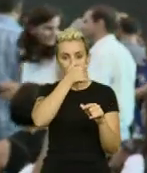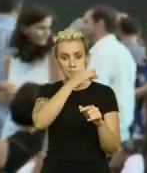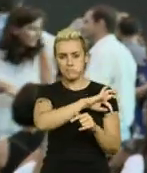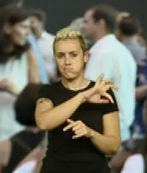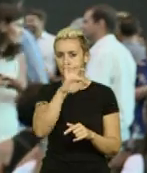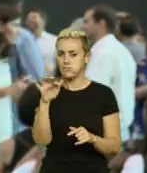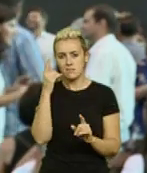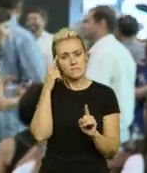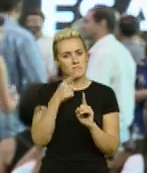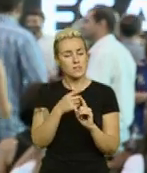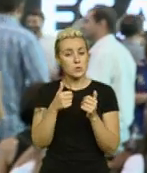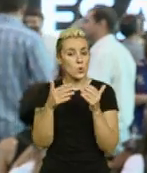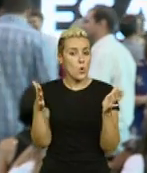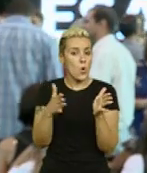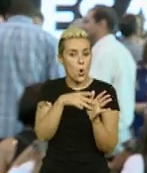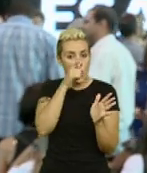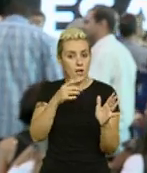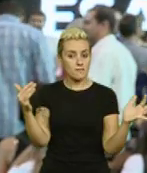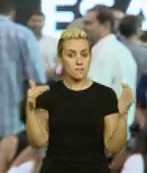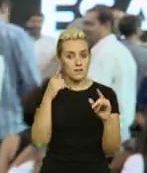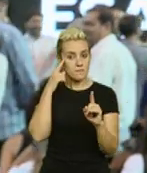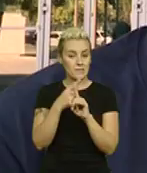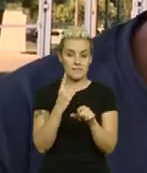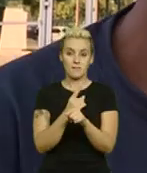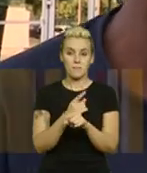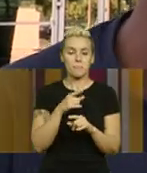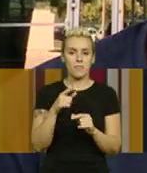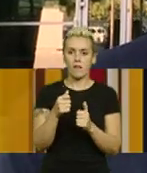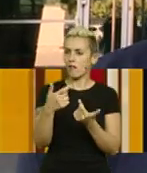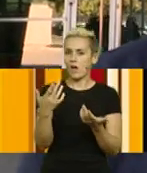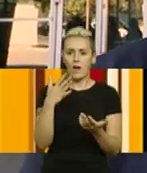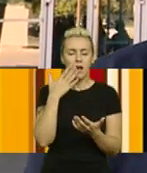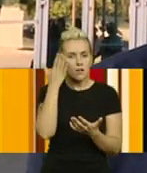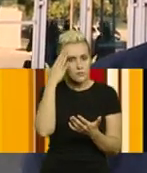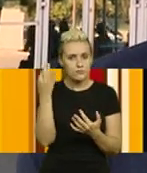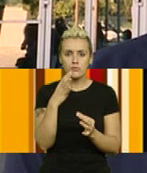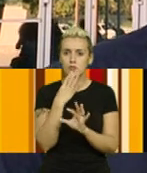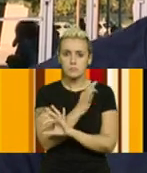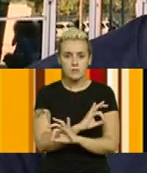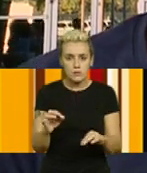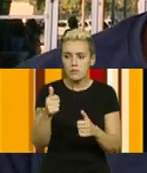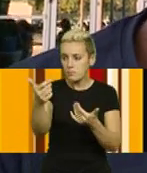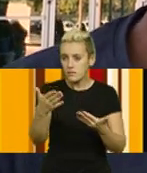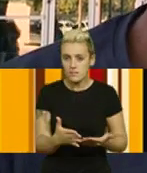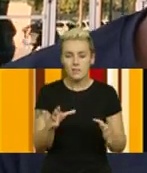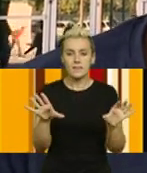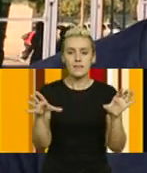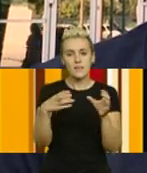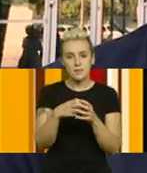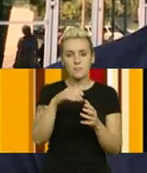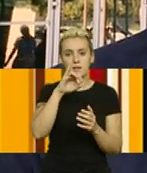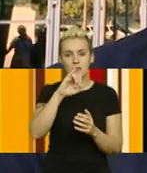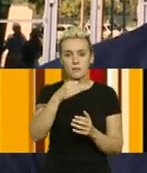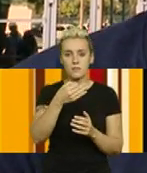nós pretendemos fazer isso juntando toda a gente com o mesmo objetivo achei a recessão formidável a equipa toda na